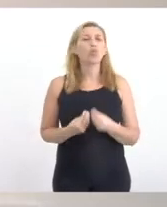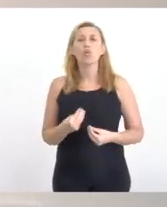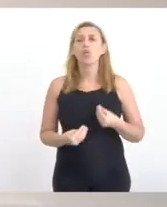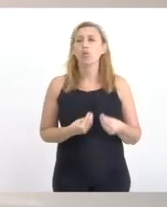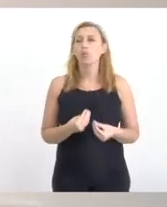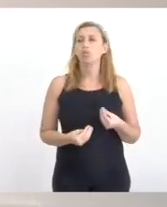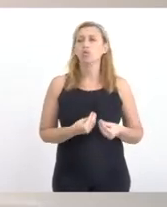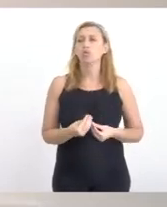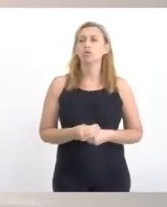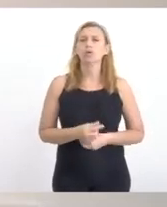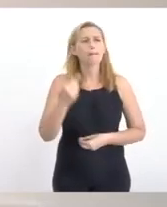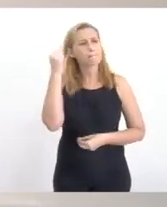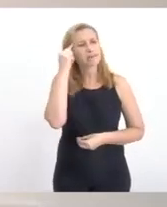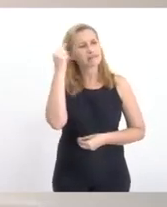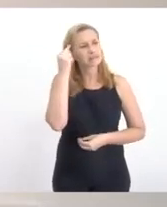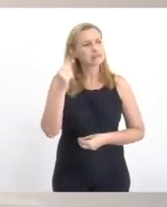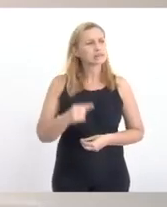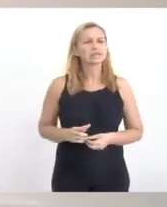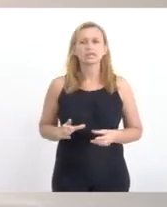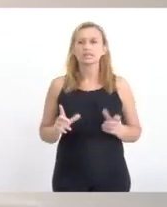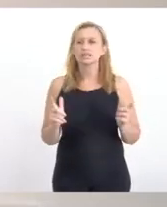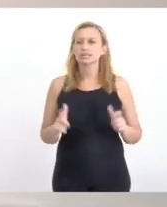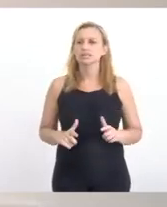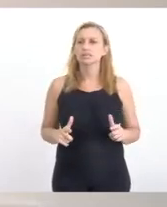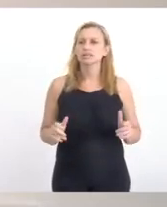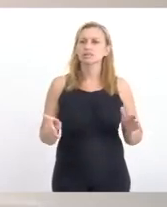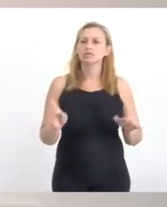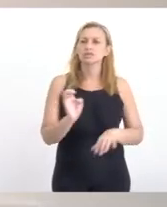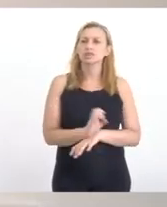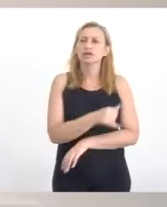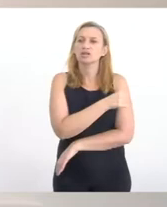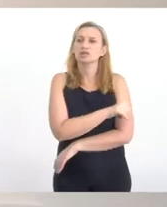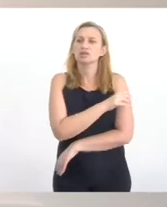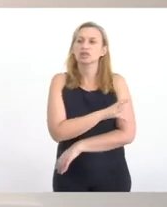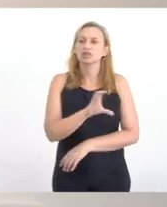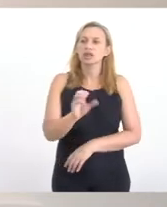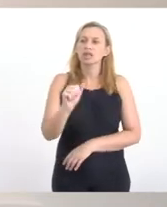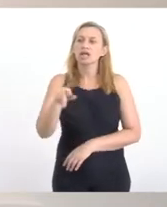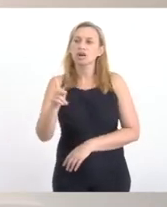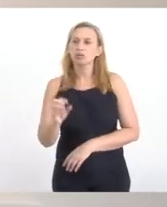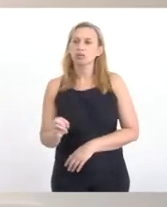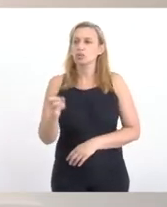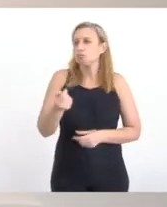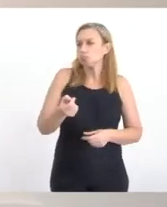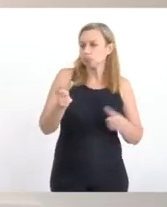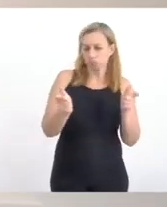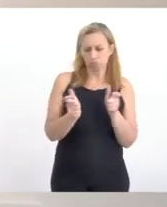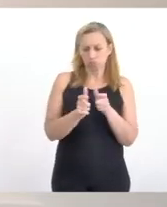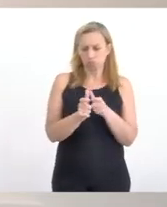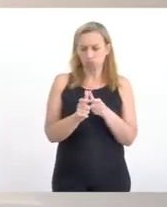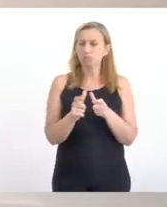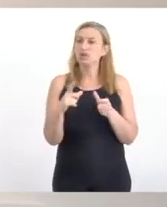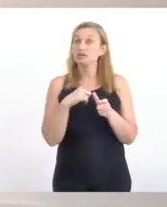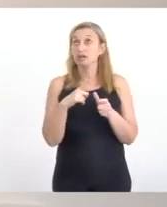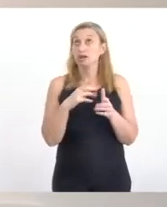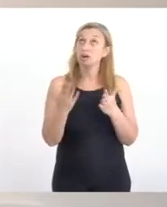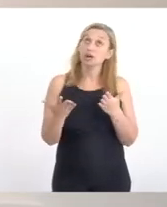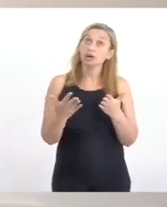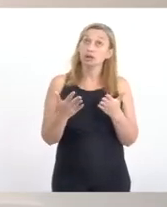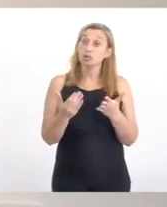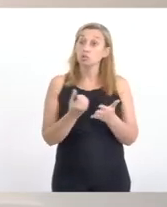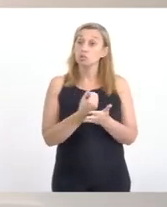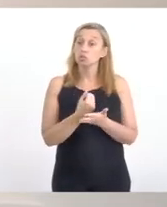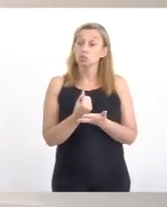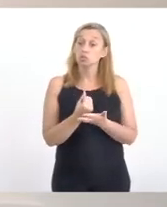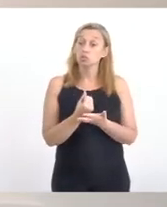é que a gente pensa né esse campo aqui no estado do Rio de Janeiro que é um campo pequeno né a gente tem uma massa e